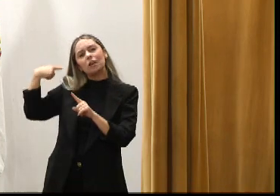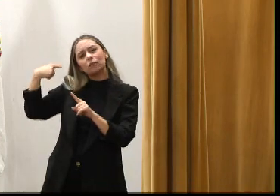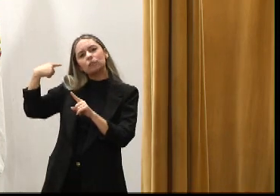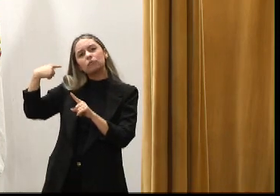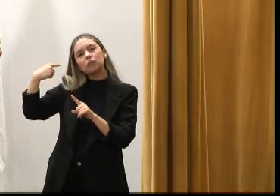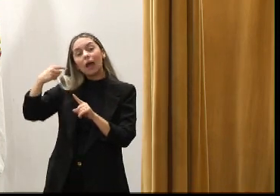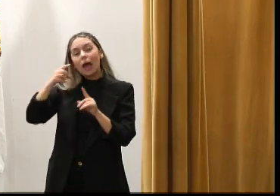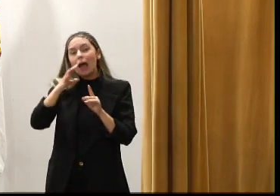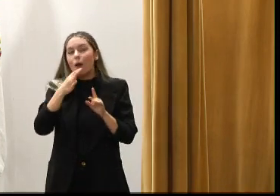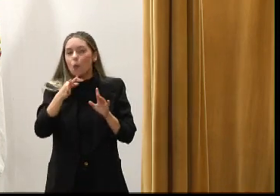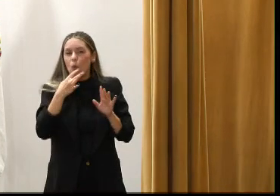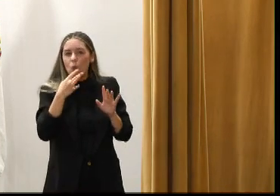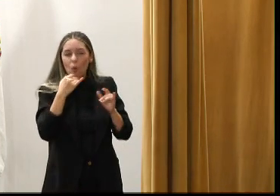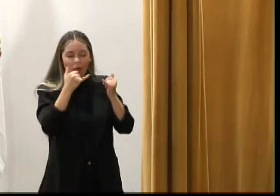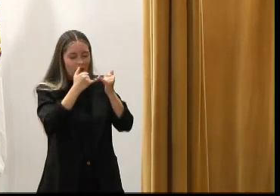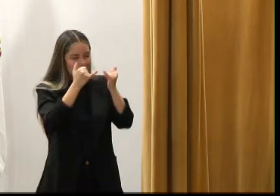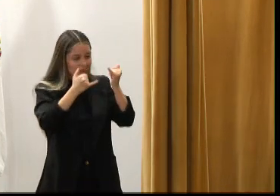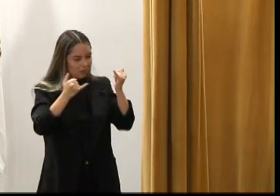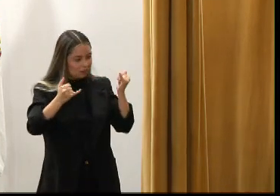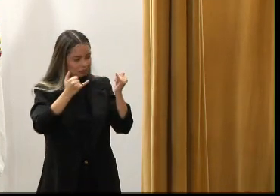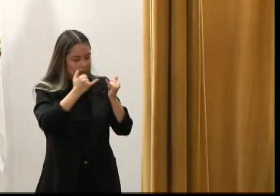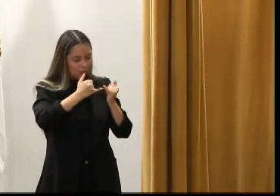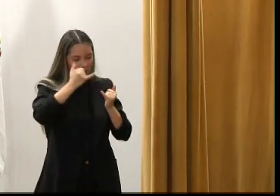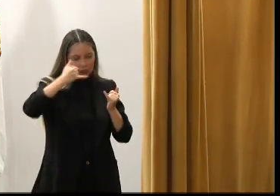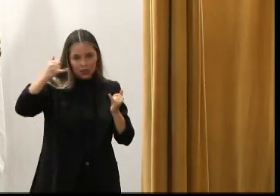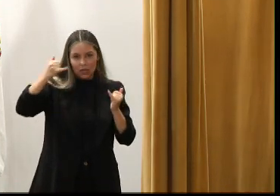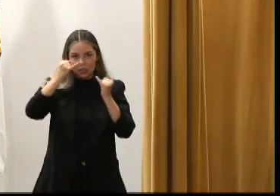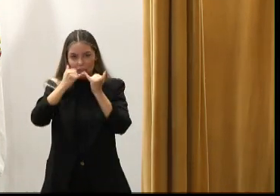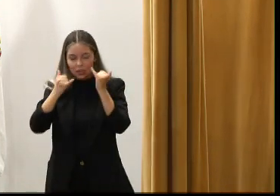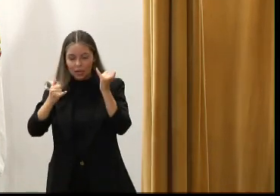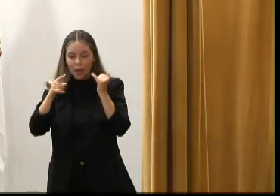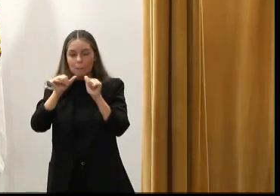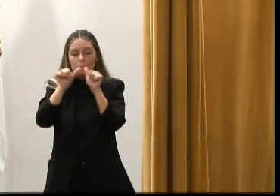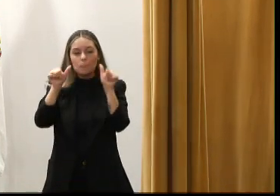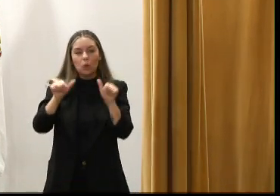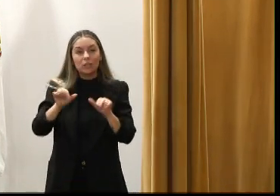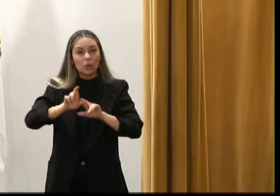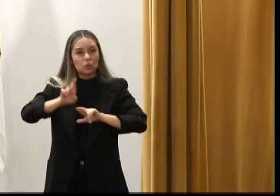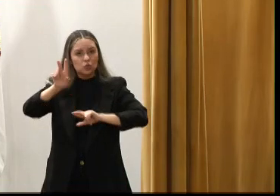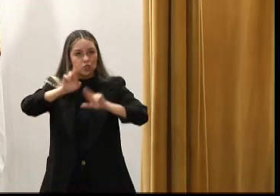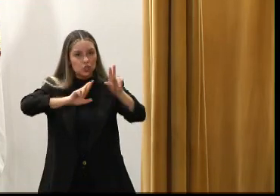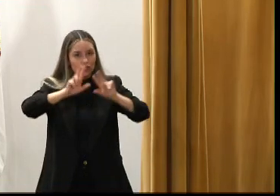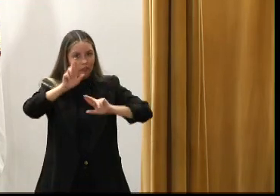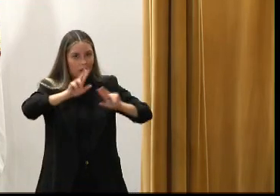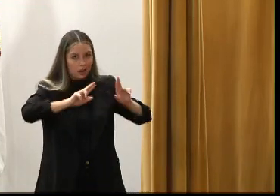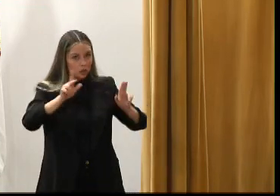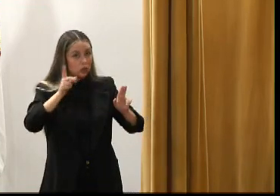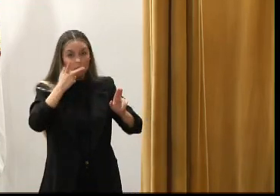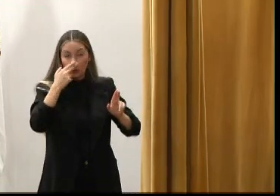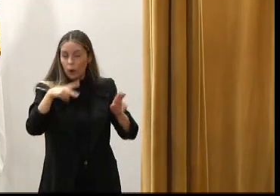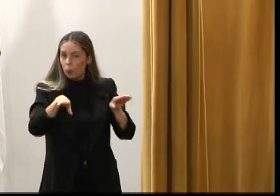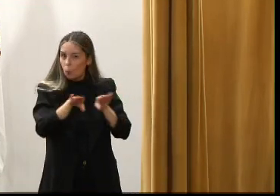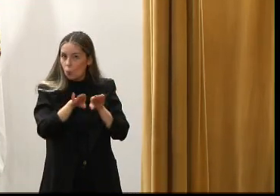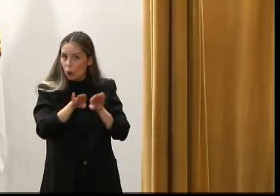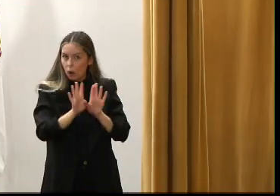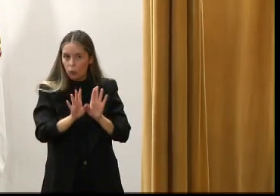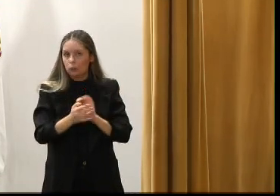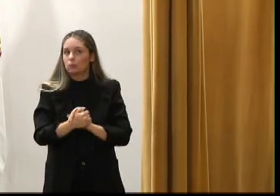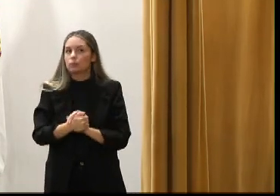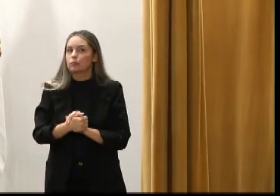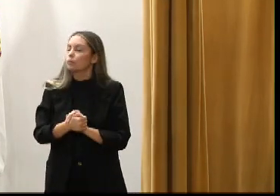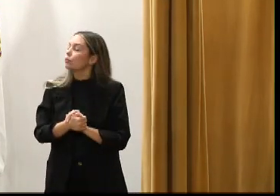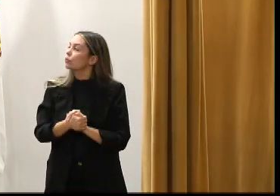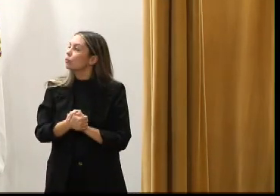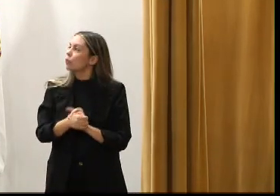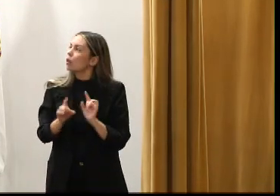cada linha colorida dessas representa um modelo de simulação diferente. Eles não são todos coincidentes. Mas eu posso